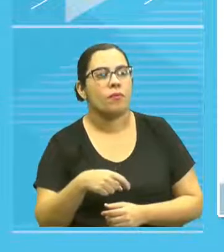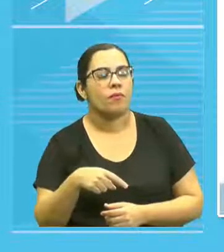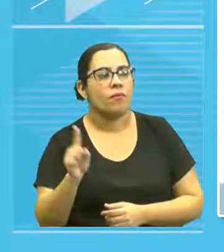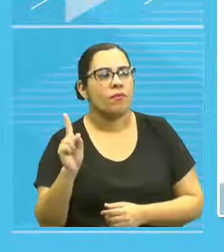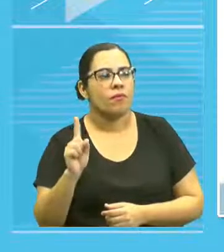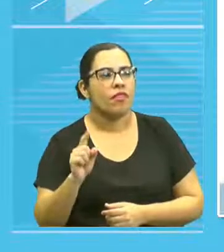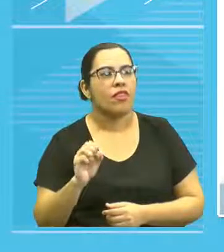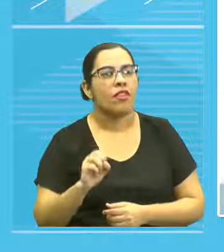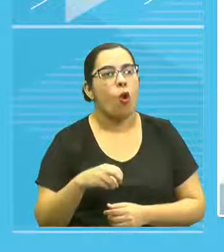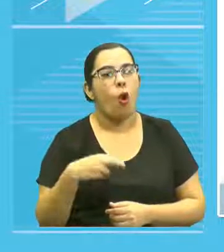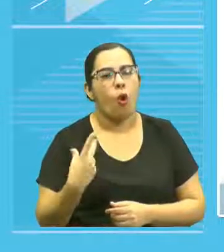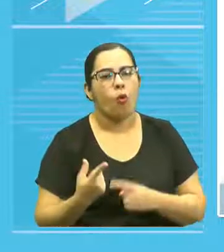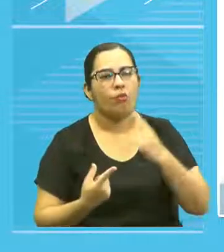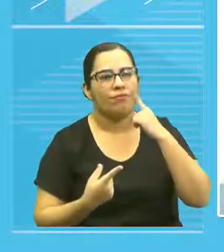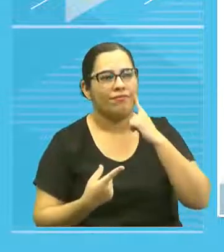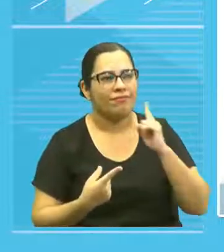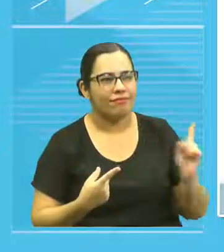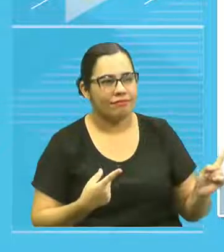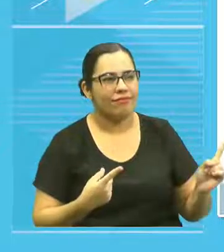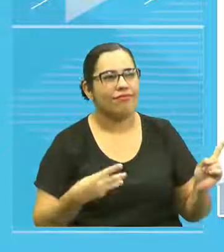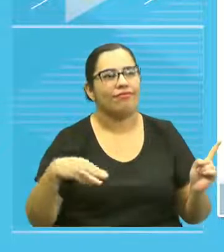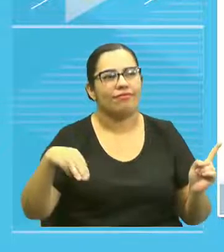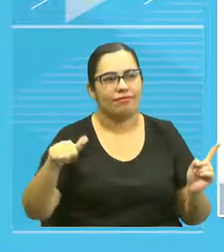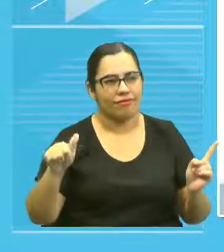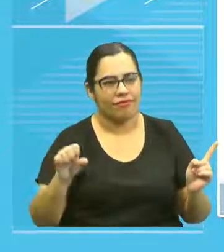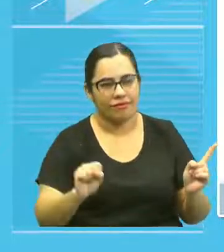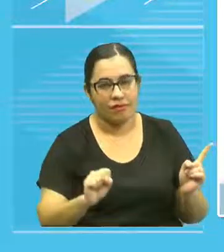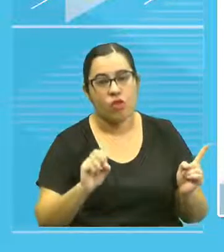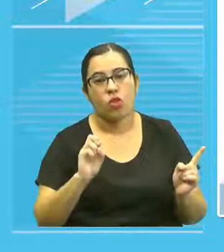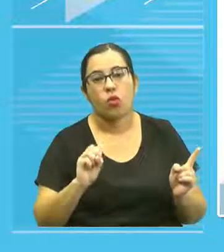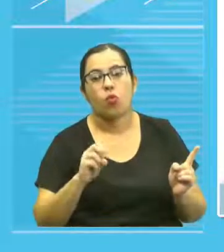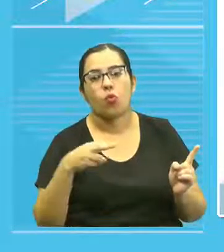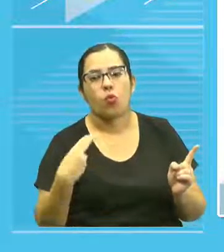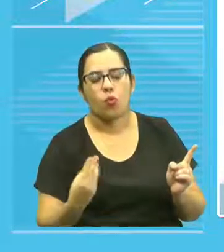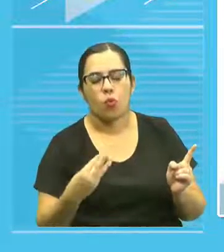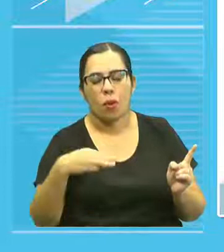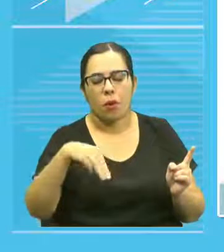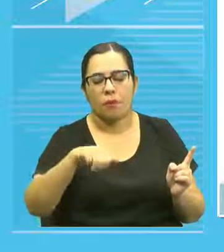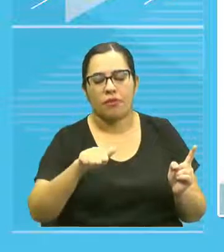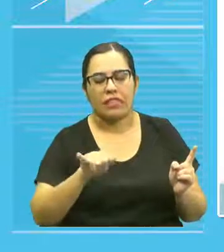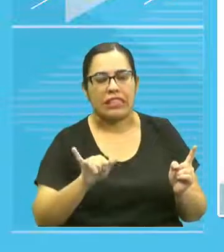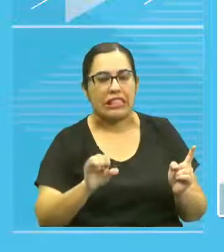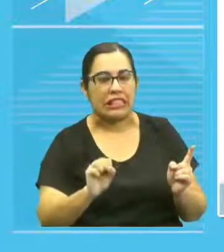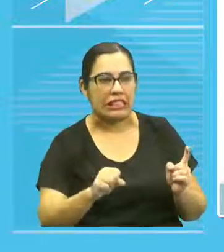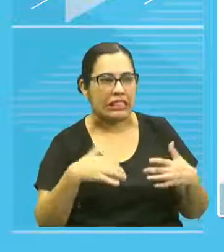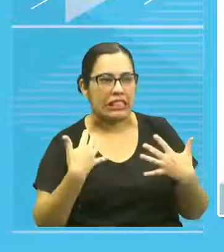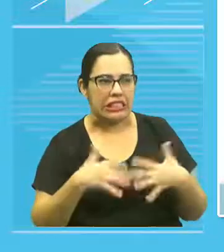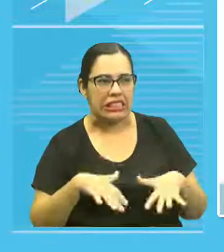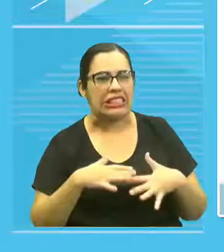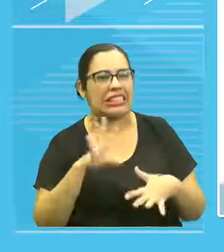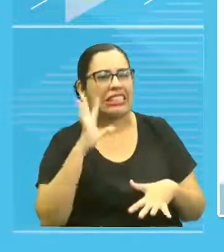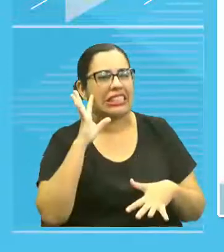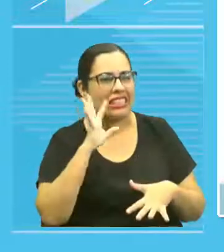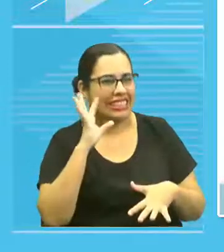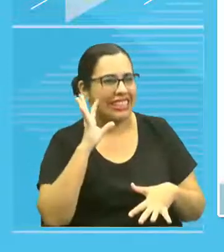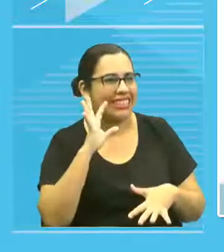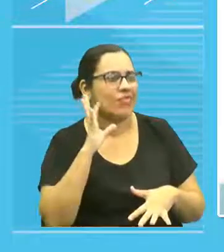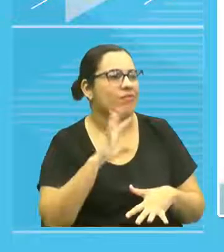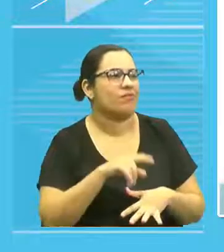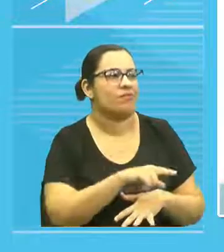é mas é mas Eita Tio Jorge foi massa